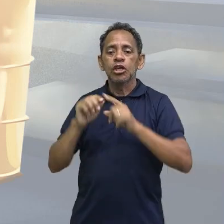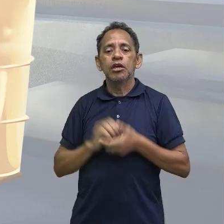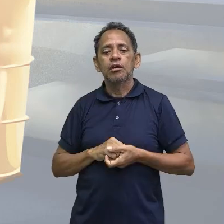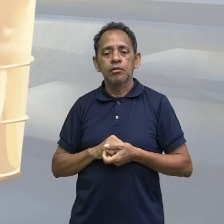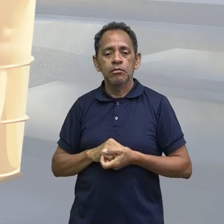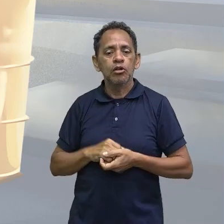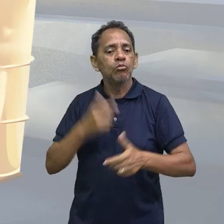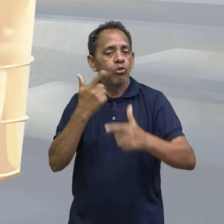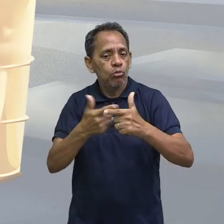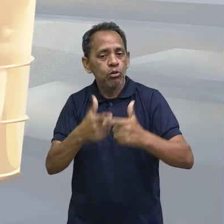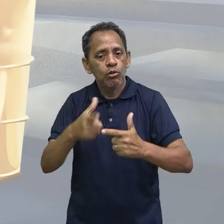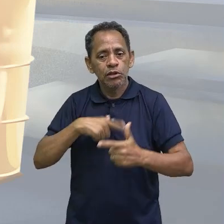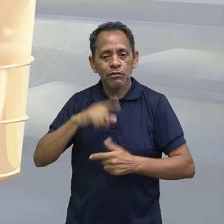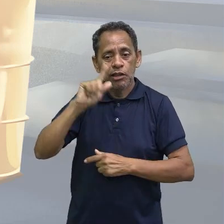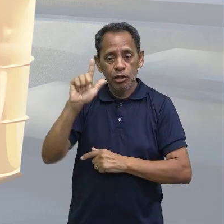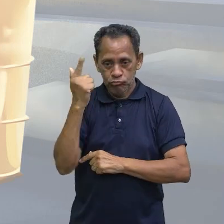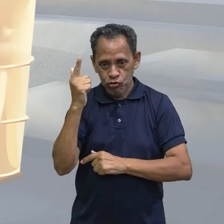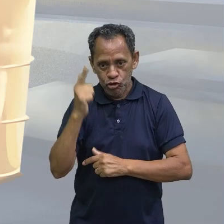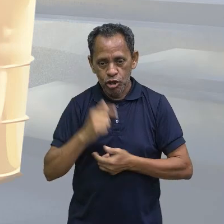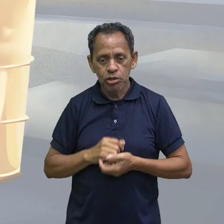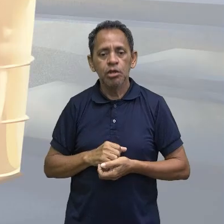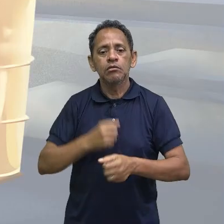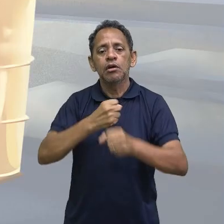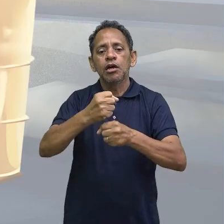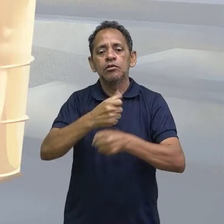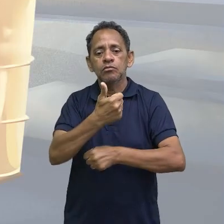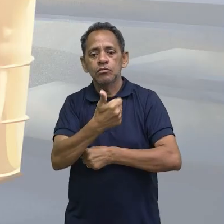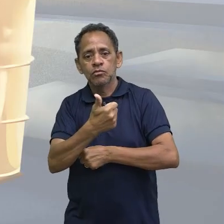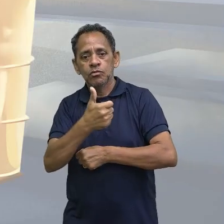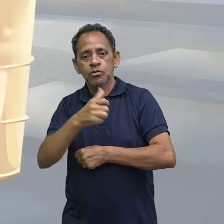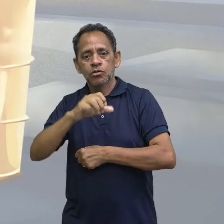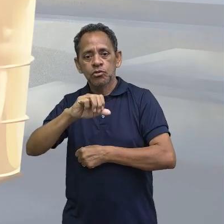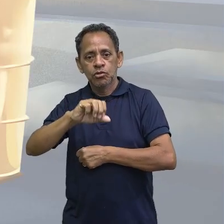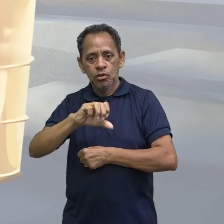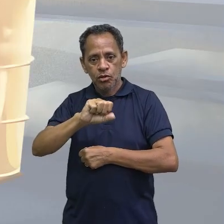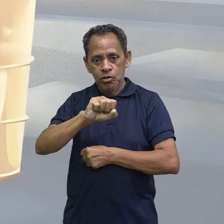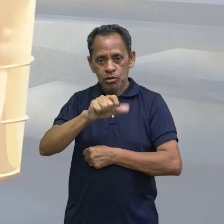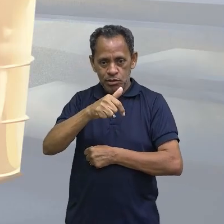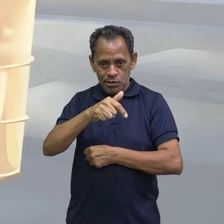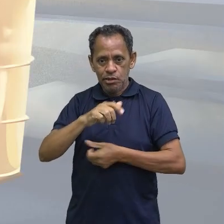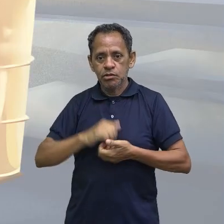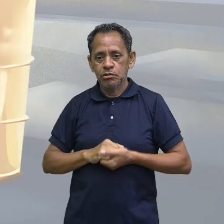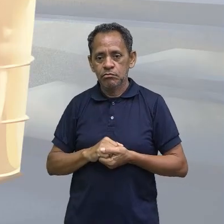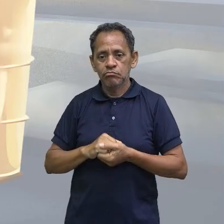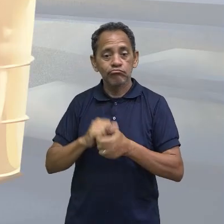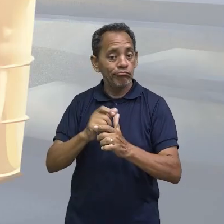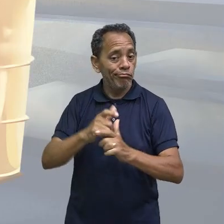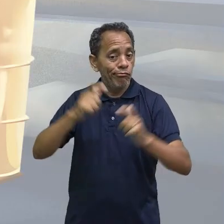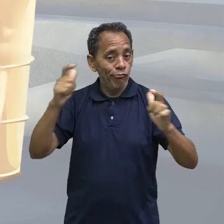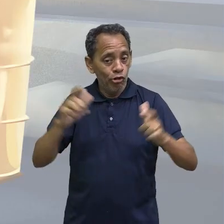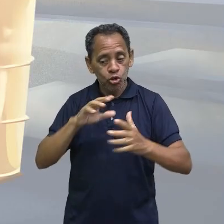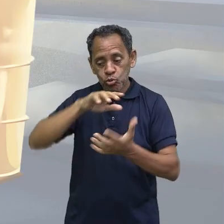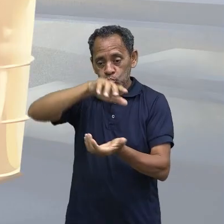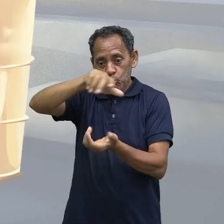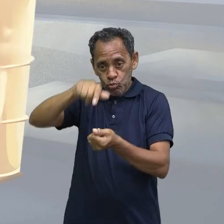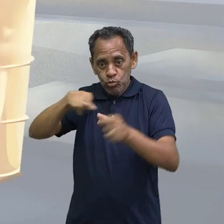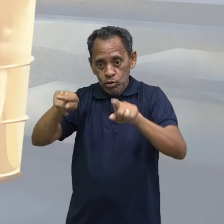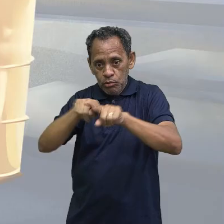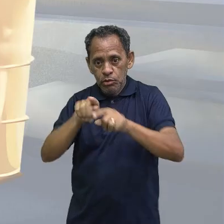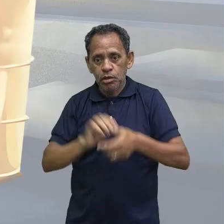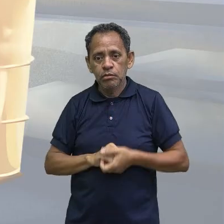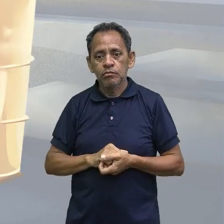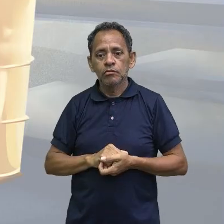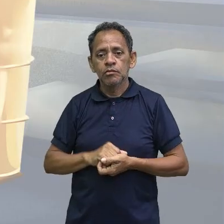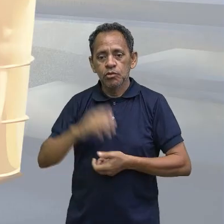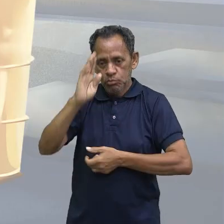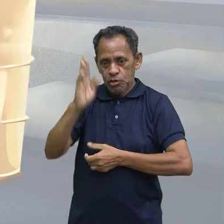137, ocorrido em 1987, e foi um dos maiores desastres radiológicos do mundo, não só do Brasil. Do Brasil é o